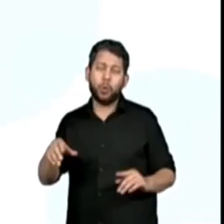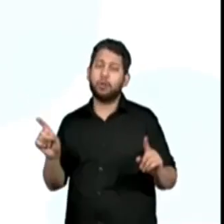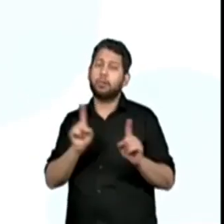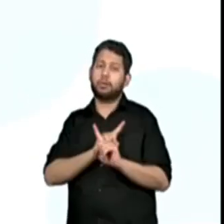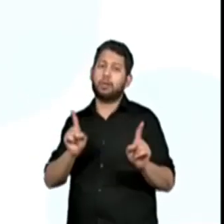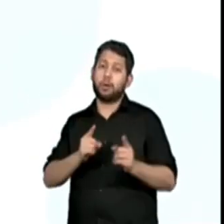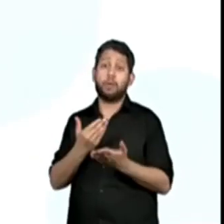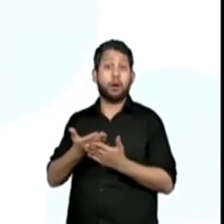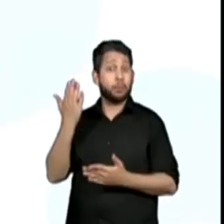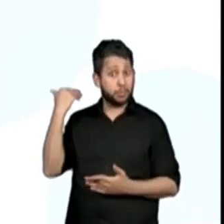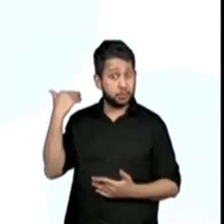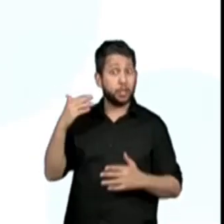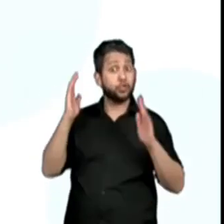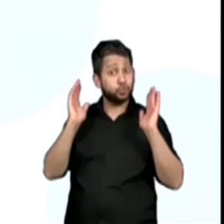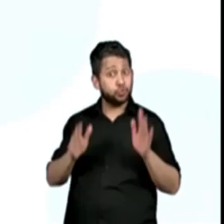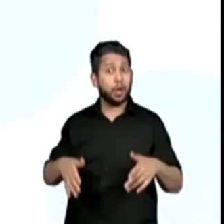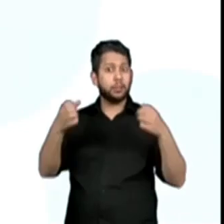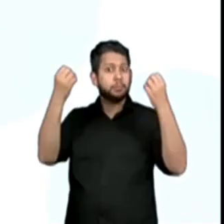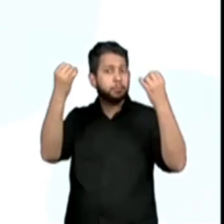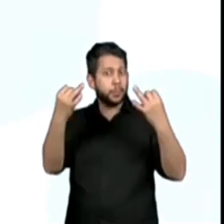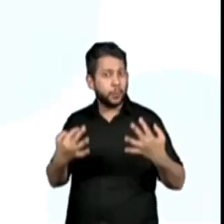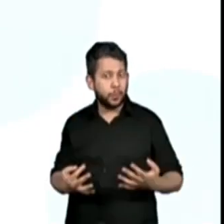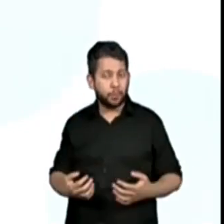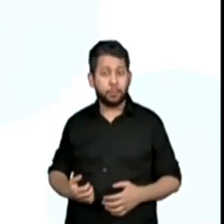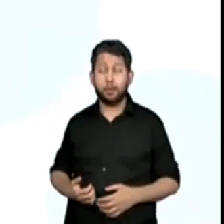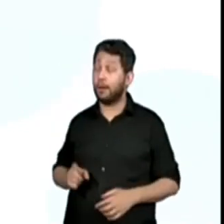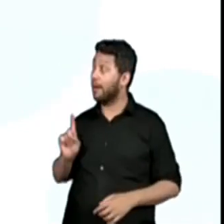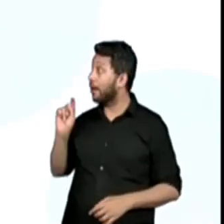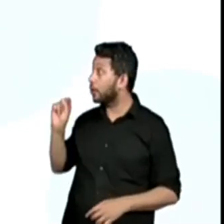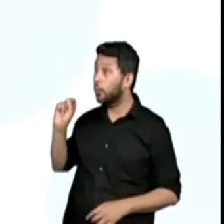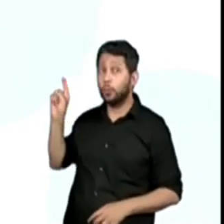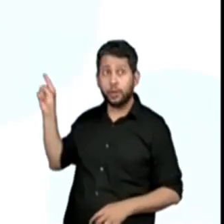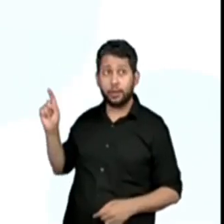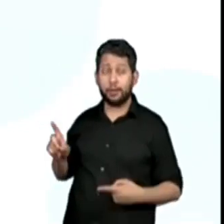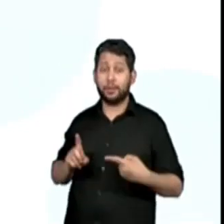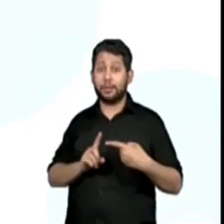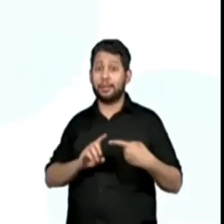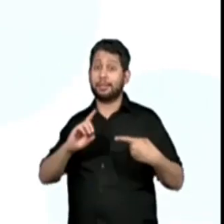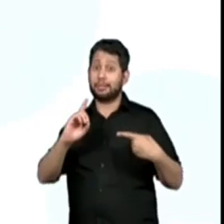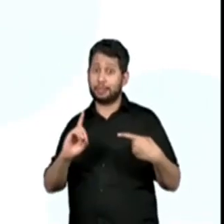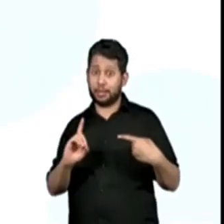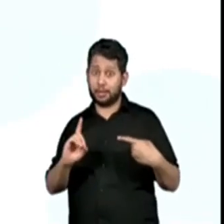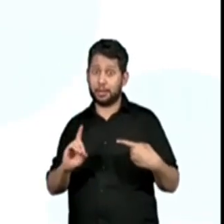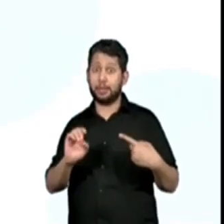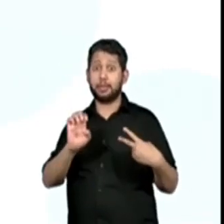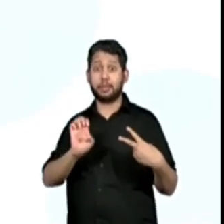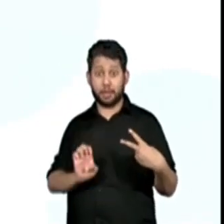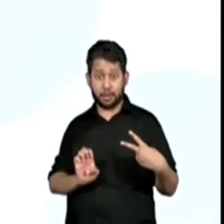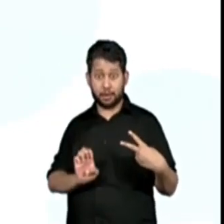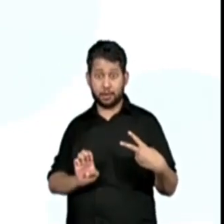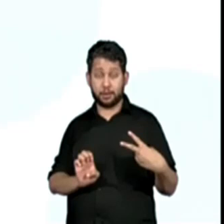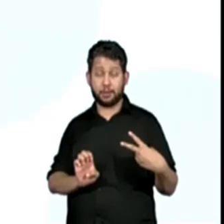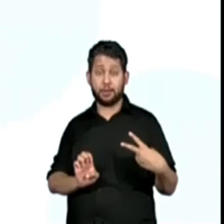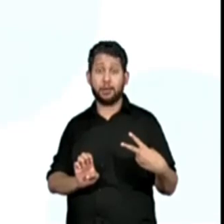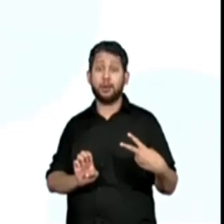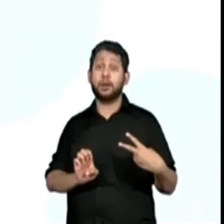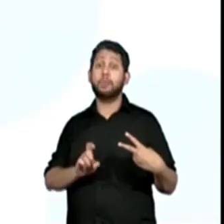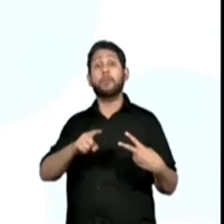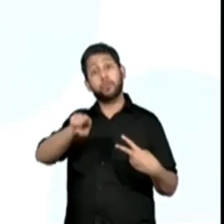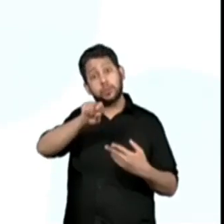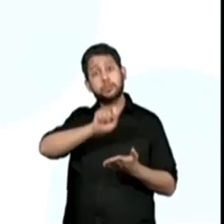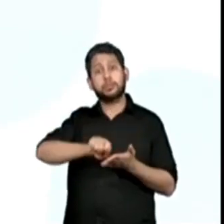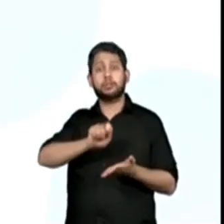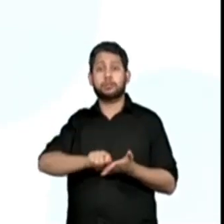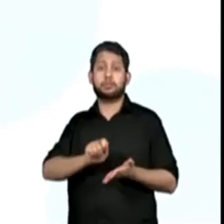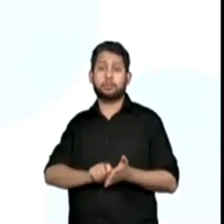fez na aula passada, certo? E aí, o que vai acontecer aqui? D e E, eu vou colocar para vocês fazerem um